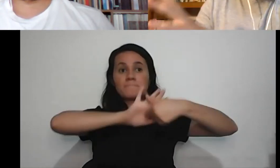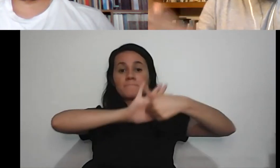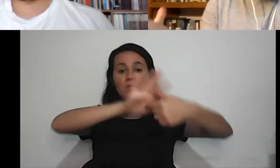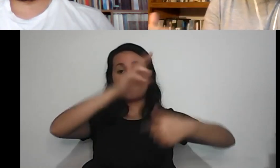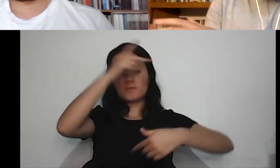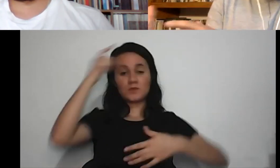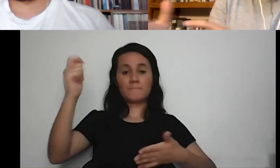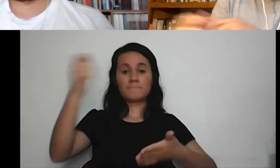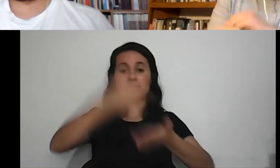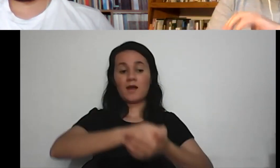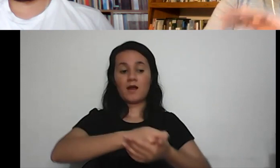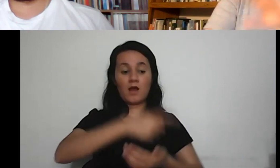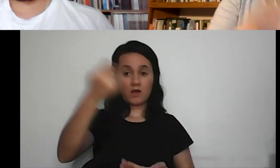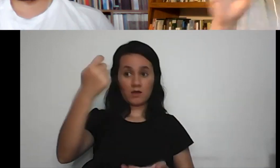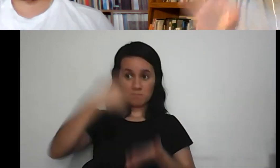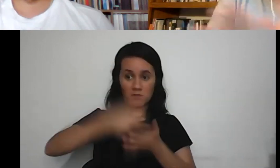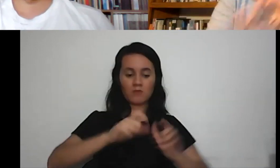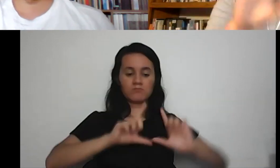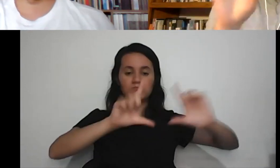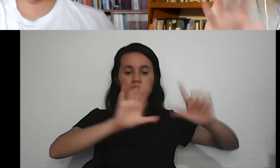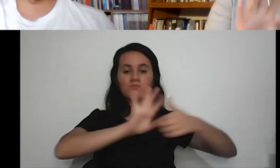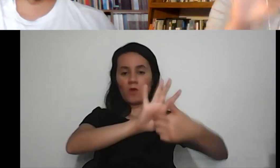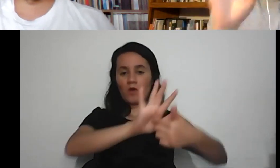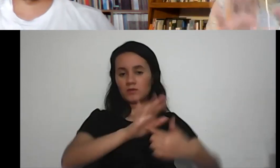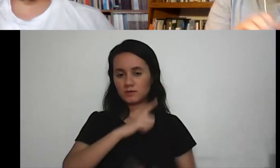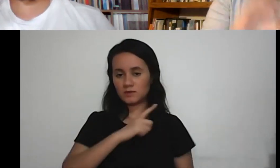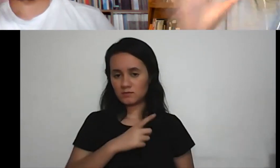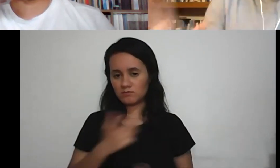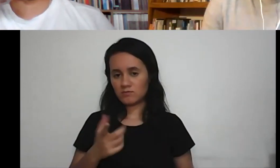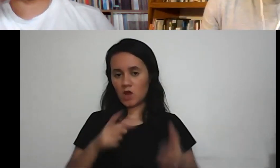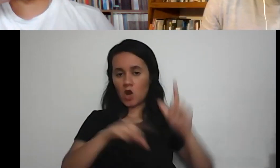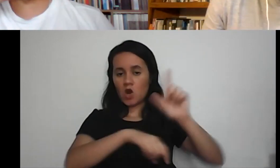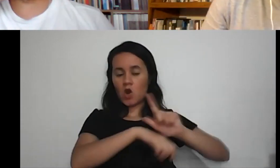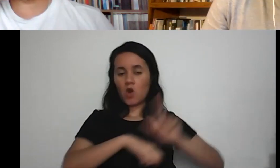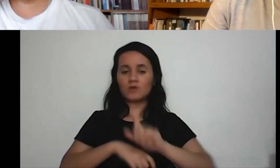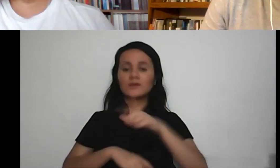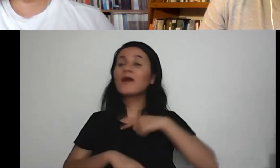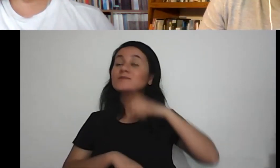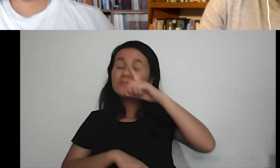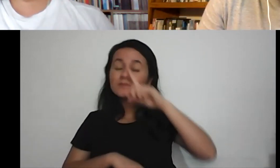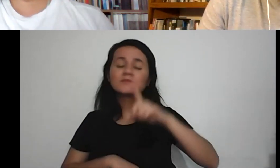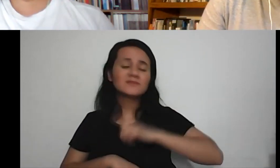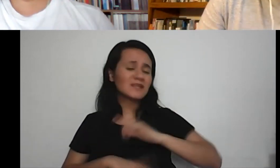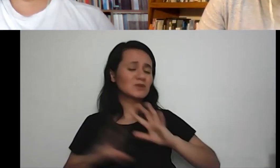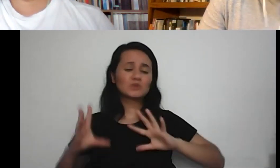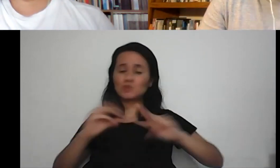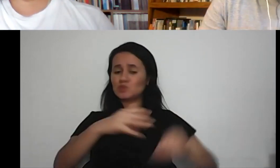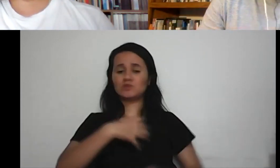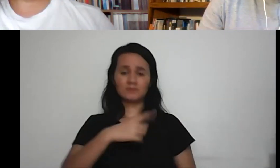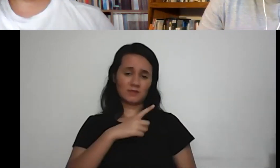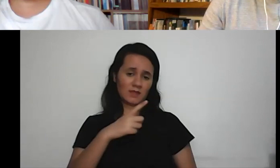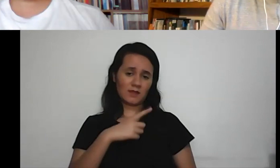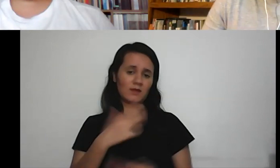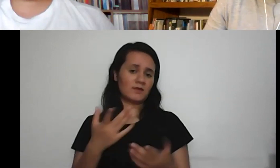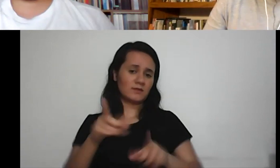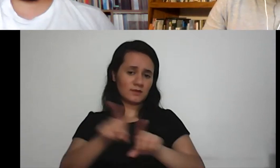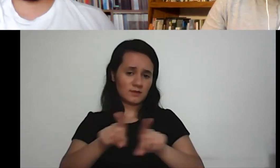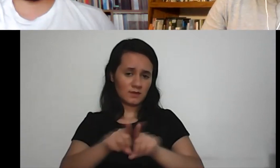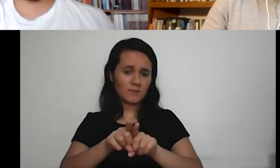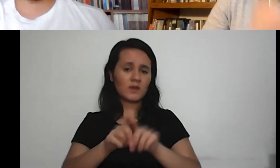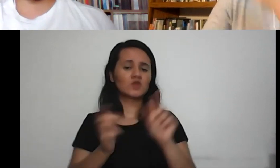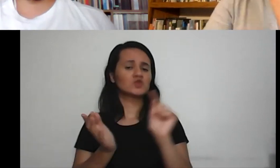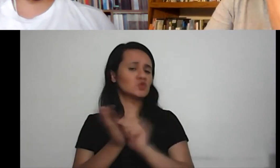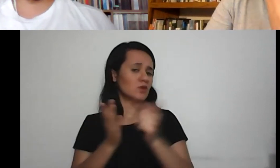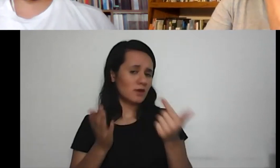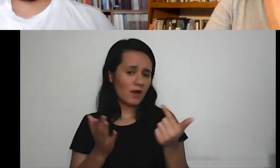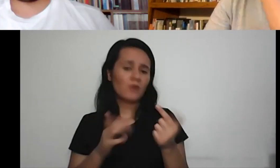pagar para estar naquele espaço. Então, assim, essa mesma lógica permeia tudo. É um risco que existe em todas as formas, né? Inclusive nas resenhas de jornal,